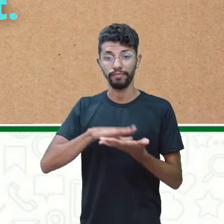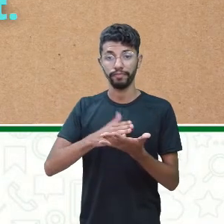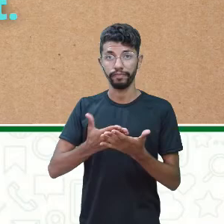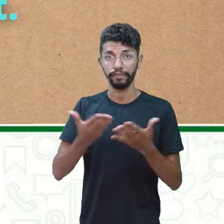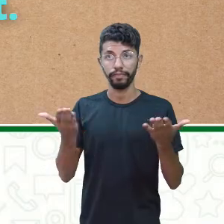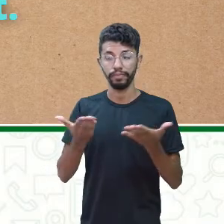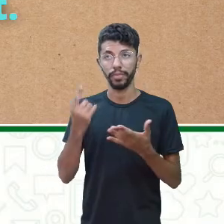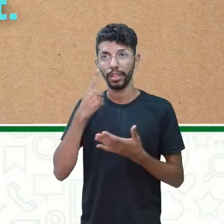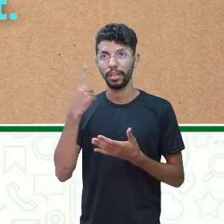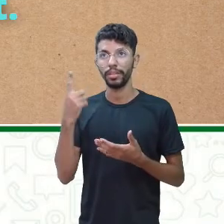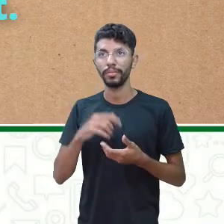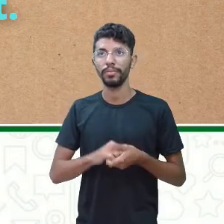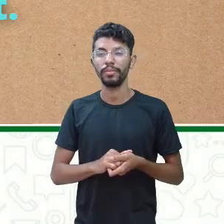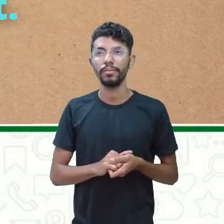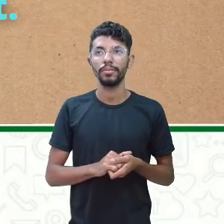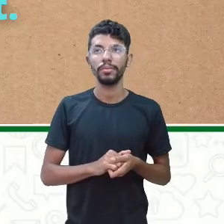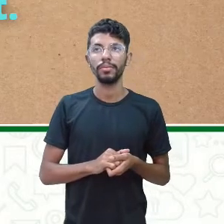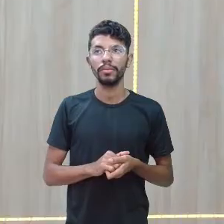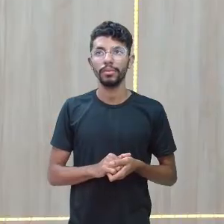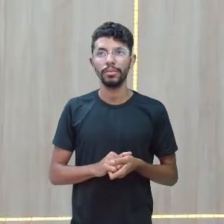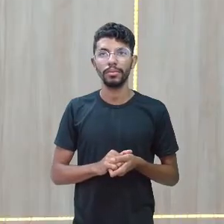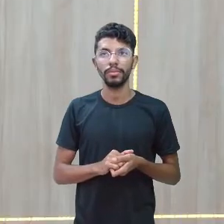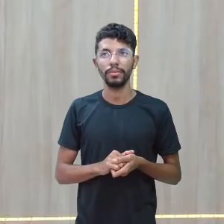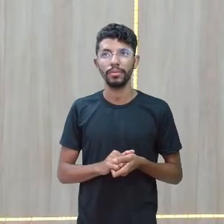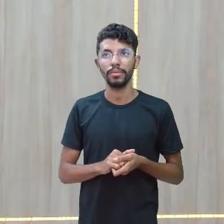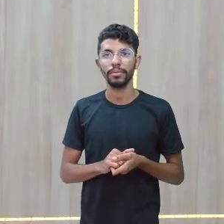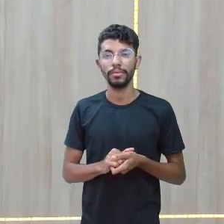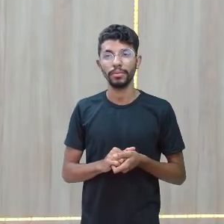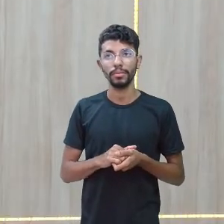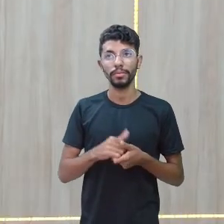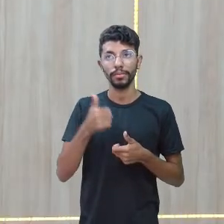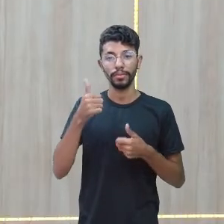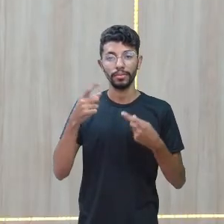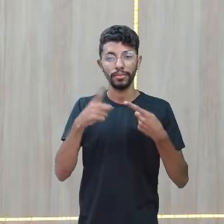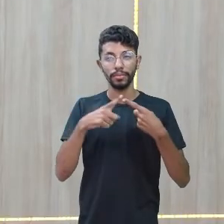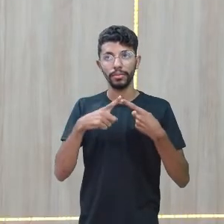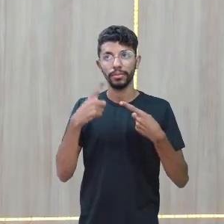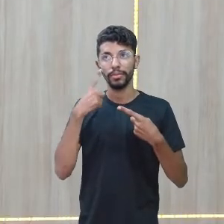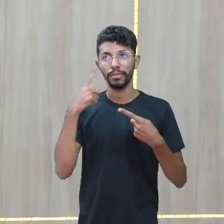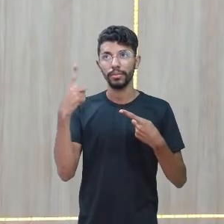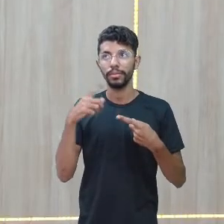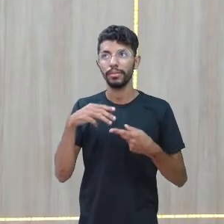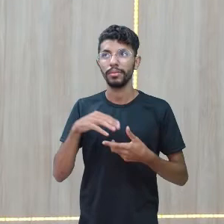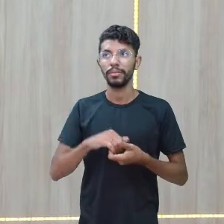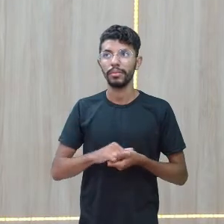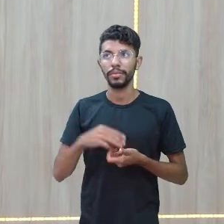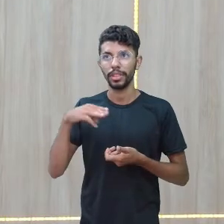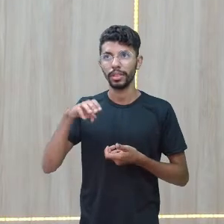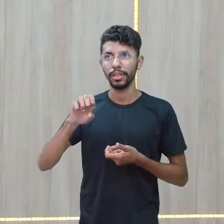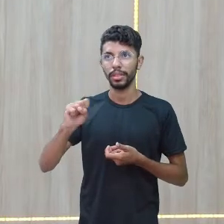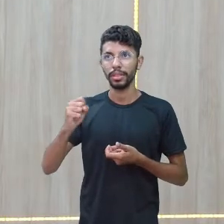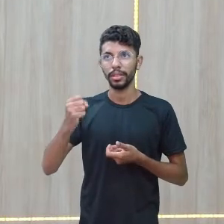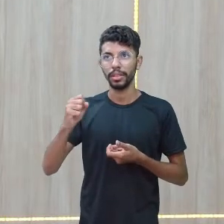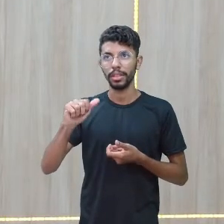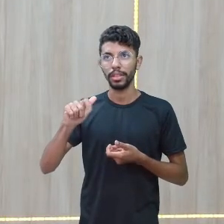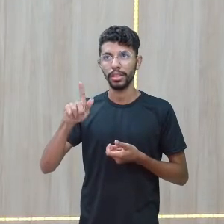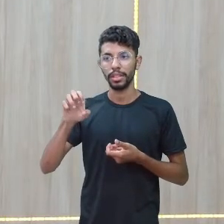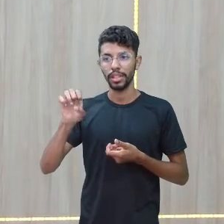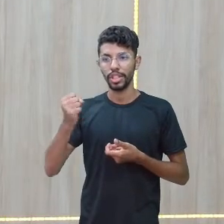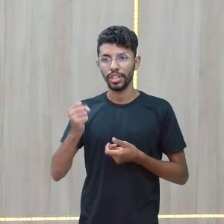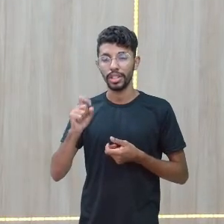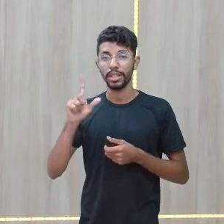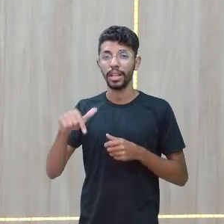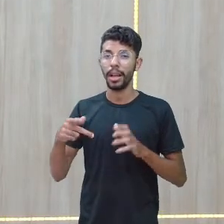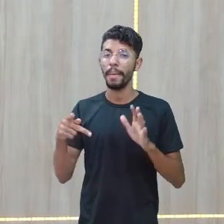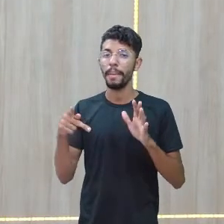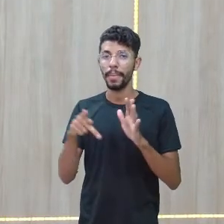ó. Don't open the messages. Você está vendo que message é uma palavra cognata, ou seja, parecida com